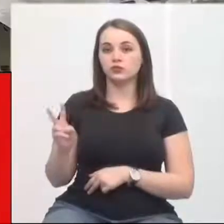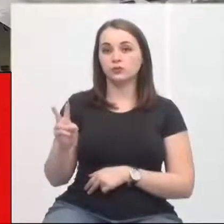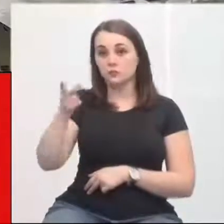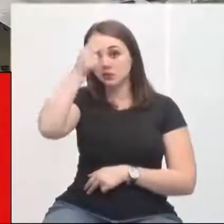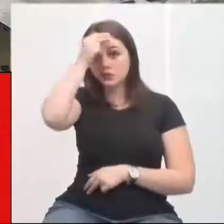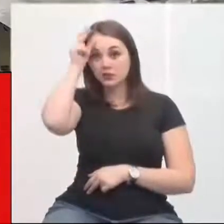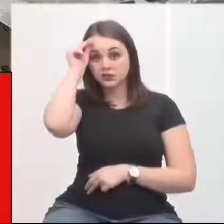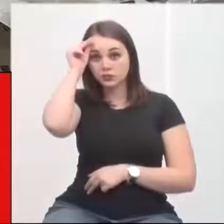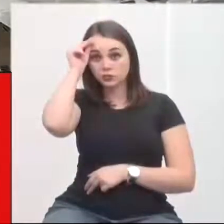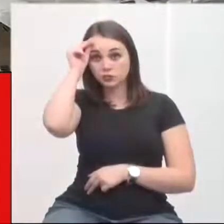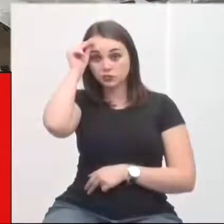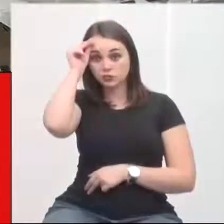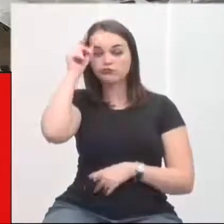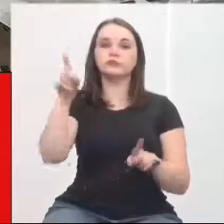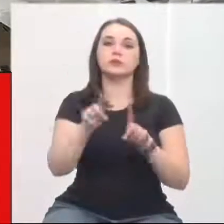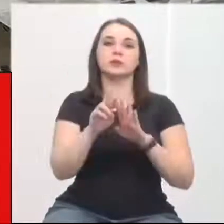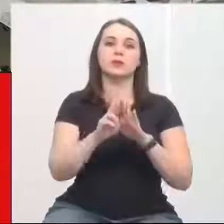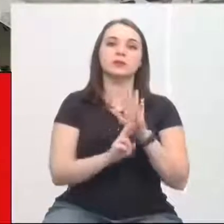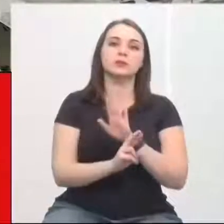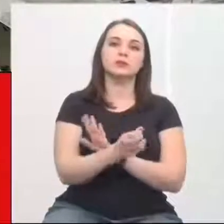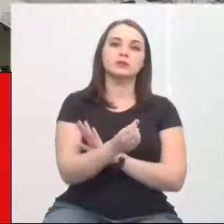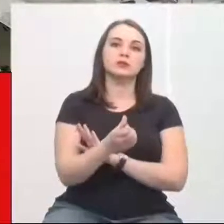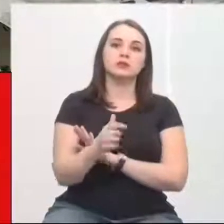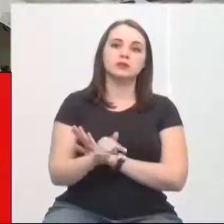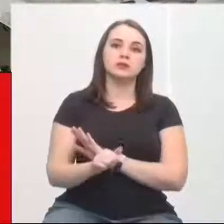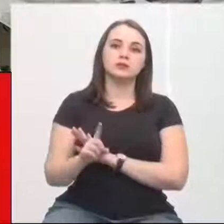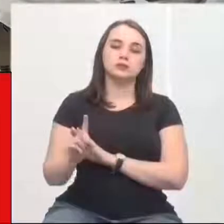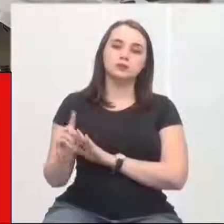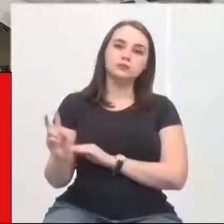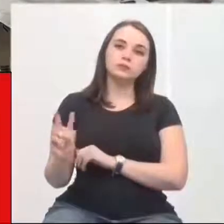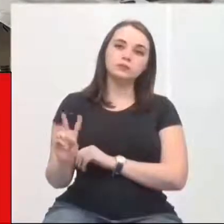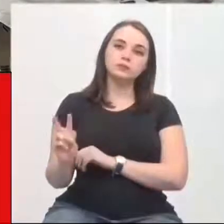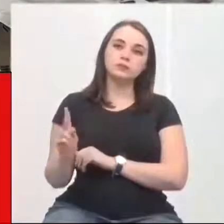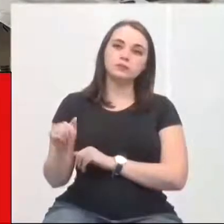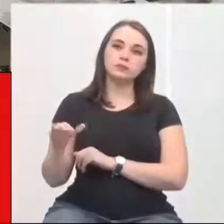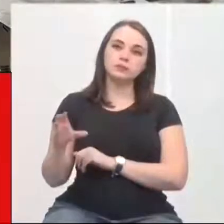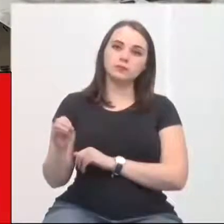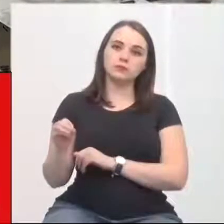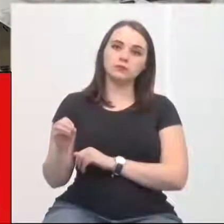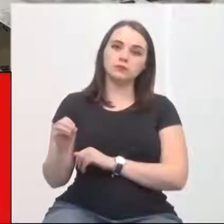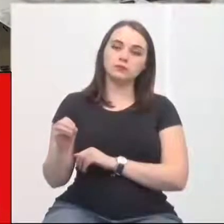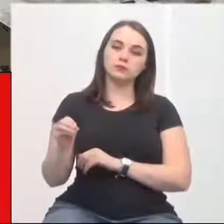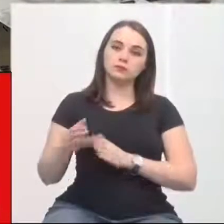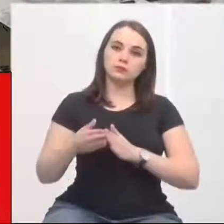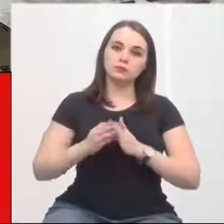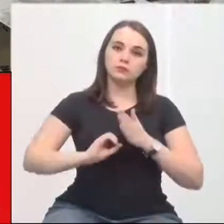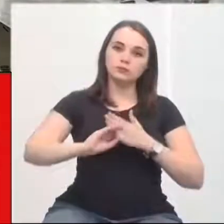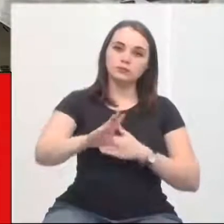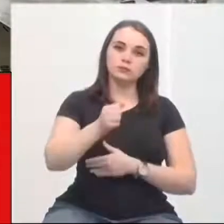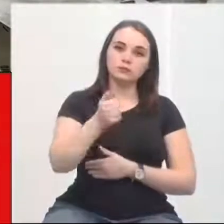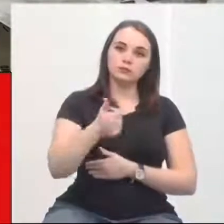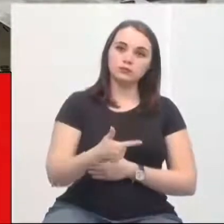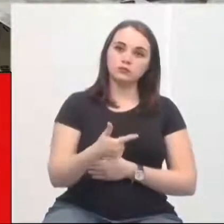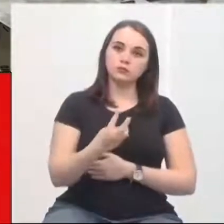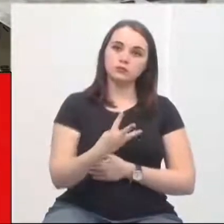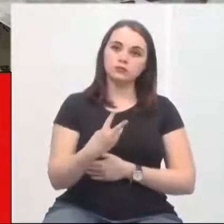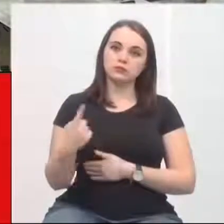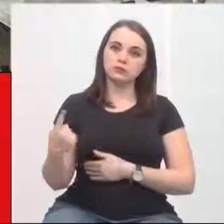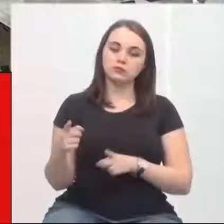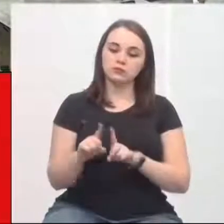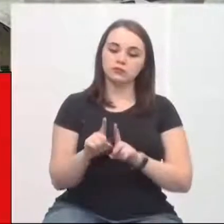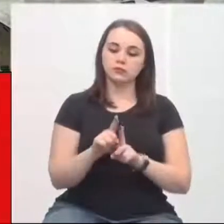prefeito municipal. Requerimento 671/2021, de autoria do vereador Paulo Ferrarese. Indicações 1231/2021